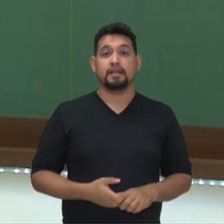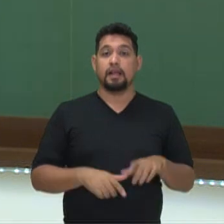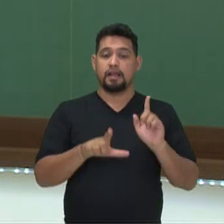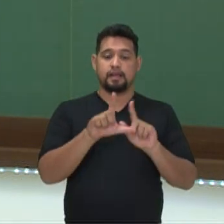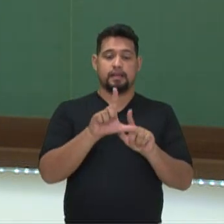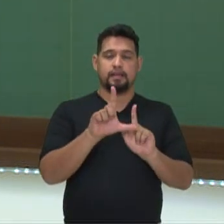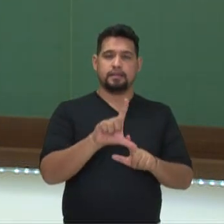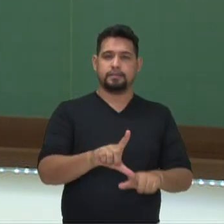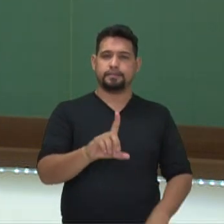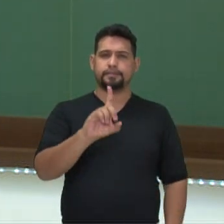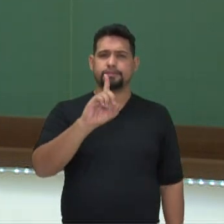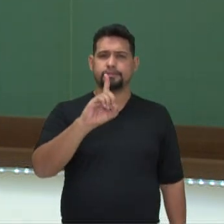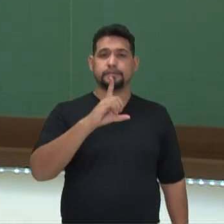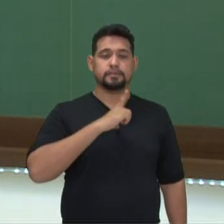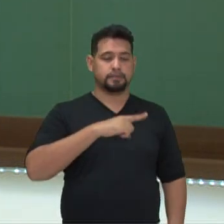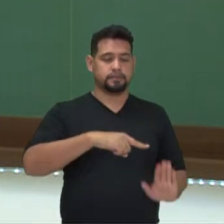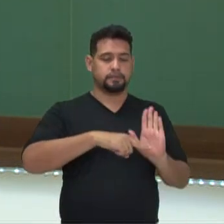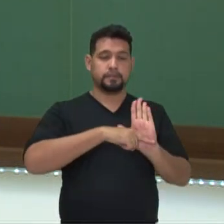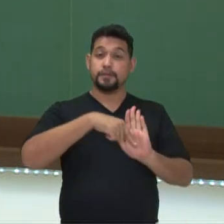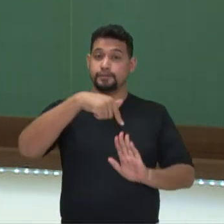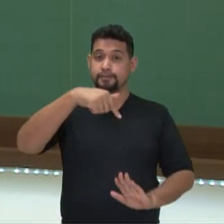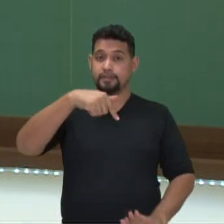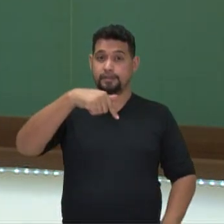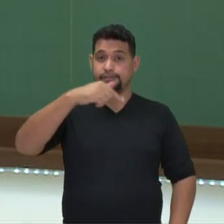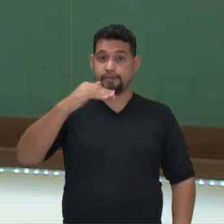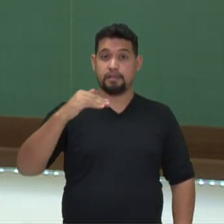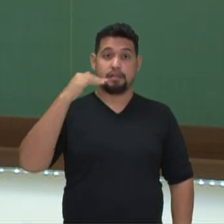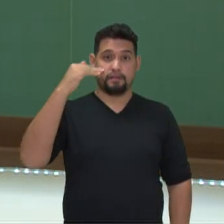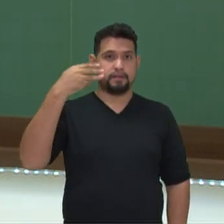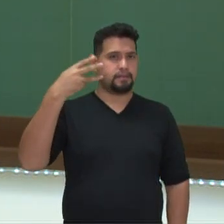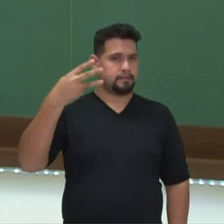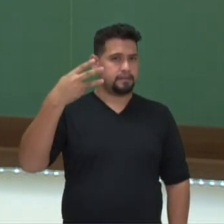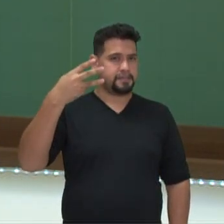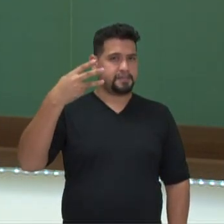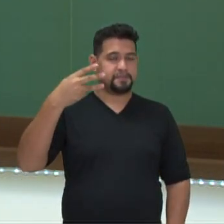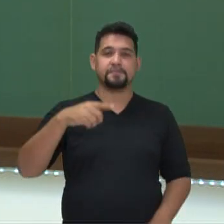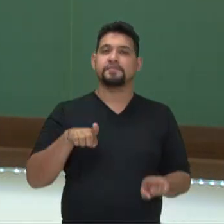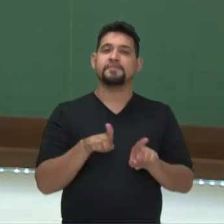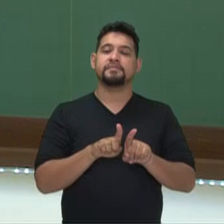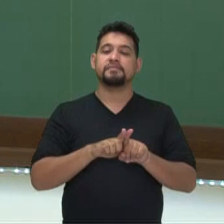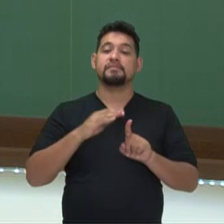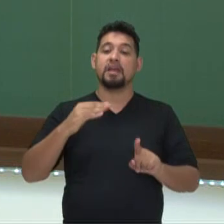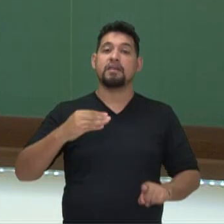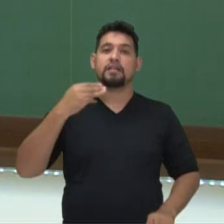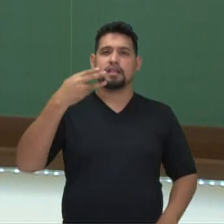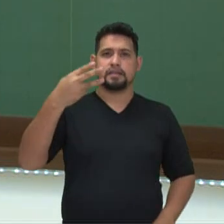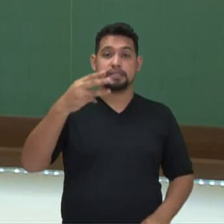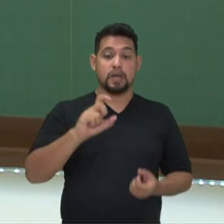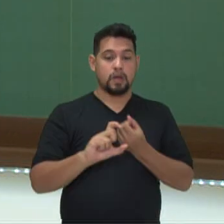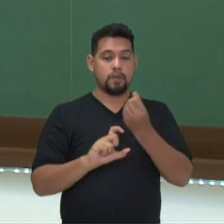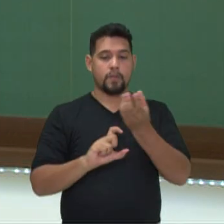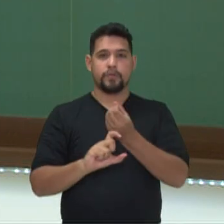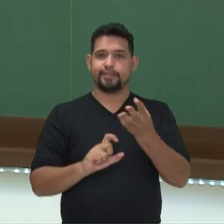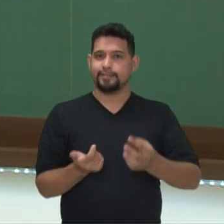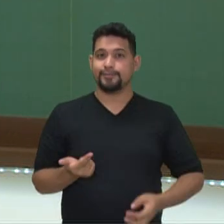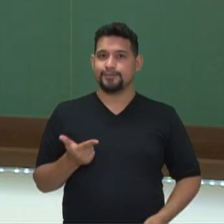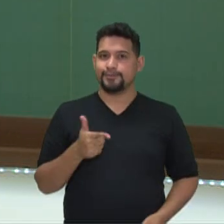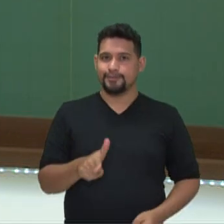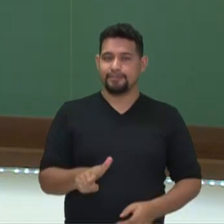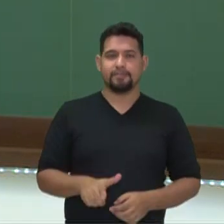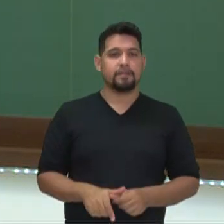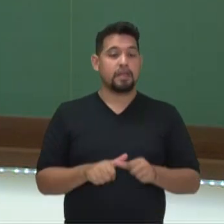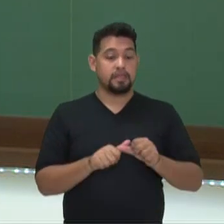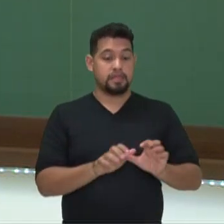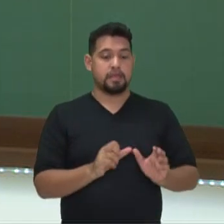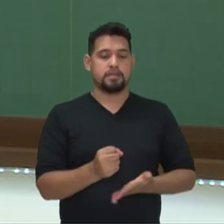letra D, nós temos menos 7 elevado a 3 e elevado à terceira potência novamente. Então, eu mantenho